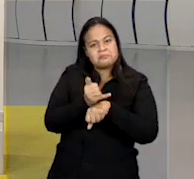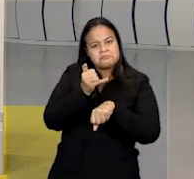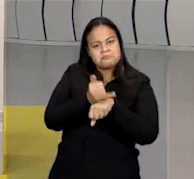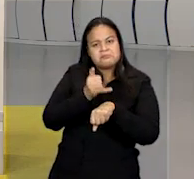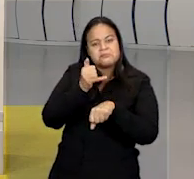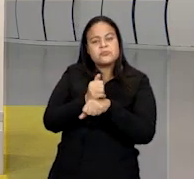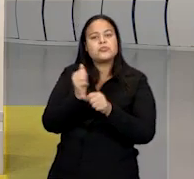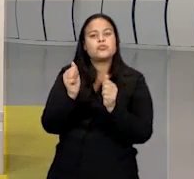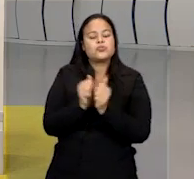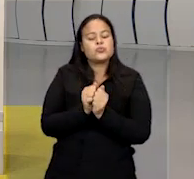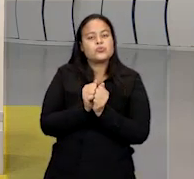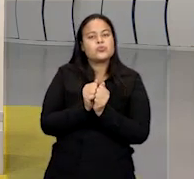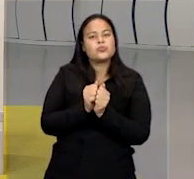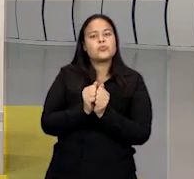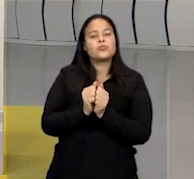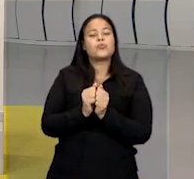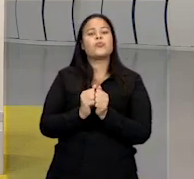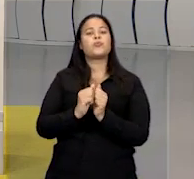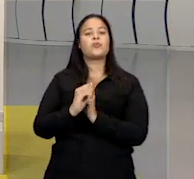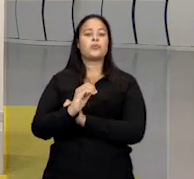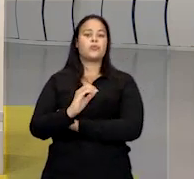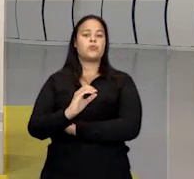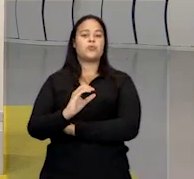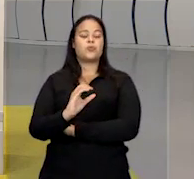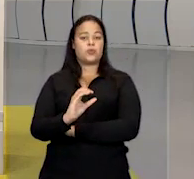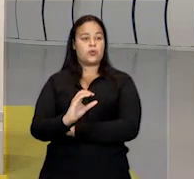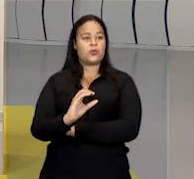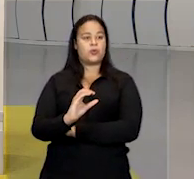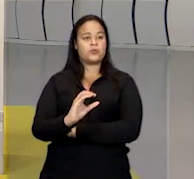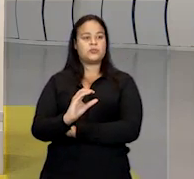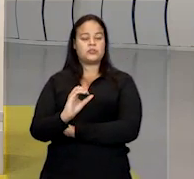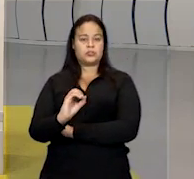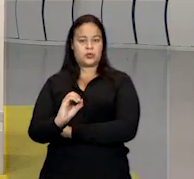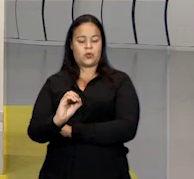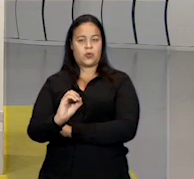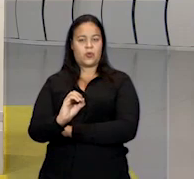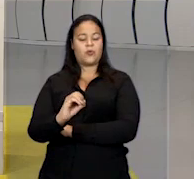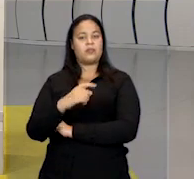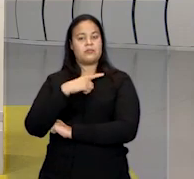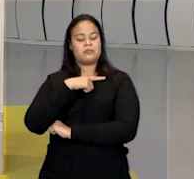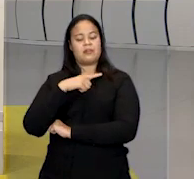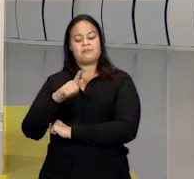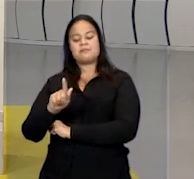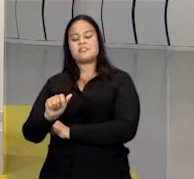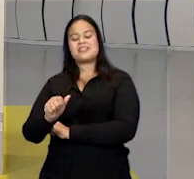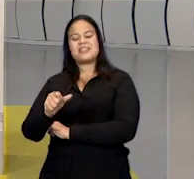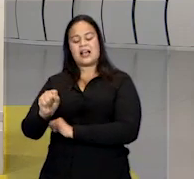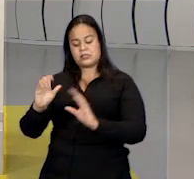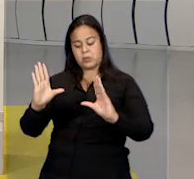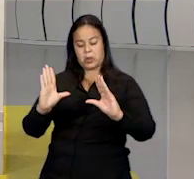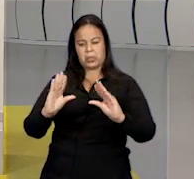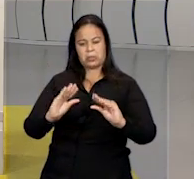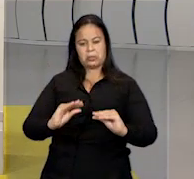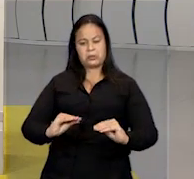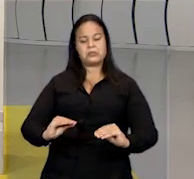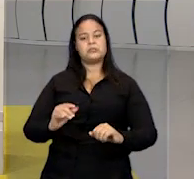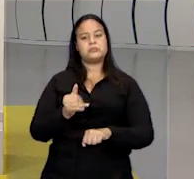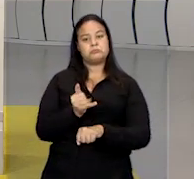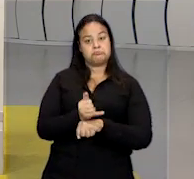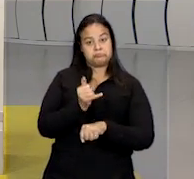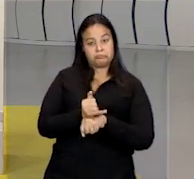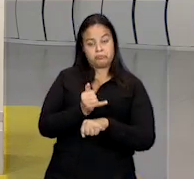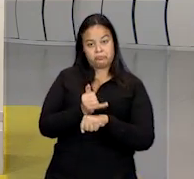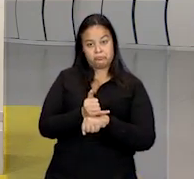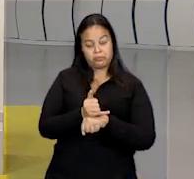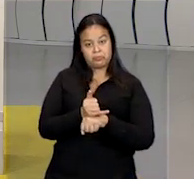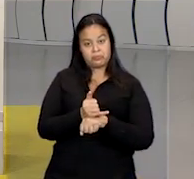formação do monóxido de carbono, o CO gasoso, que é utilizado para reduzir o óxido de ferro. E ele nos deu